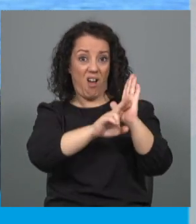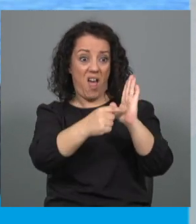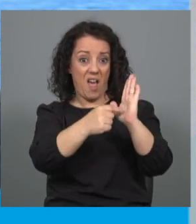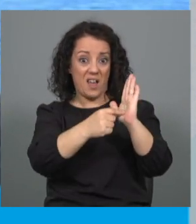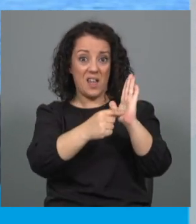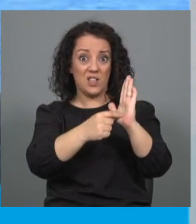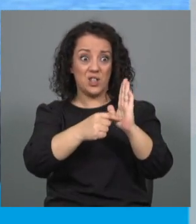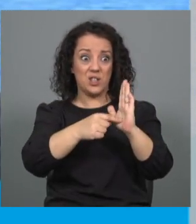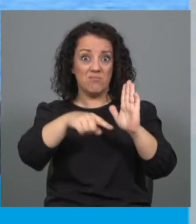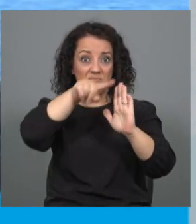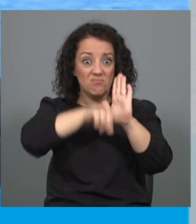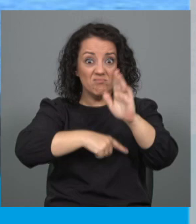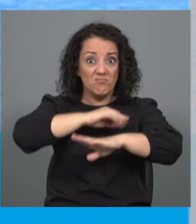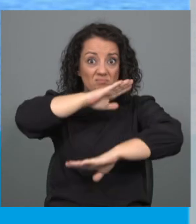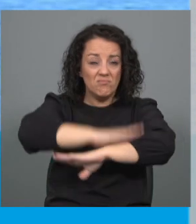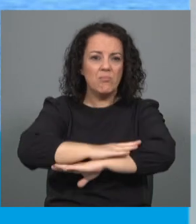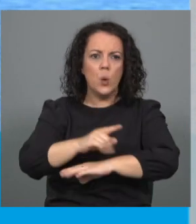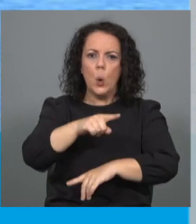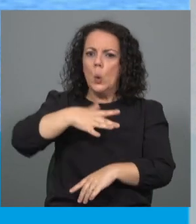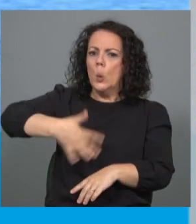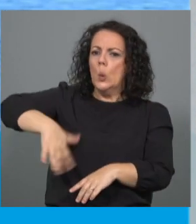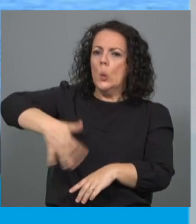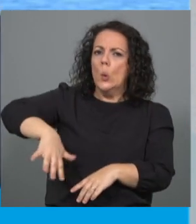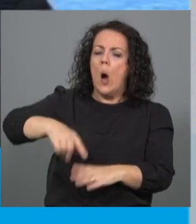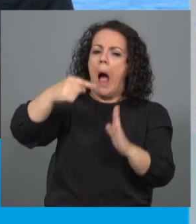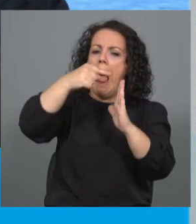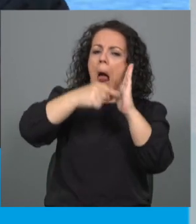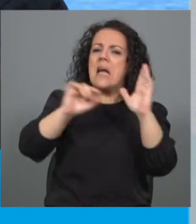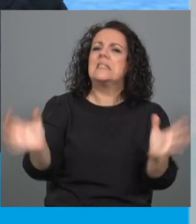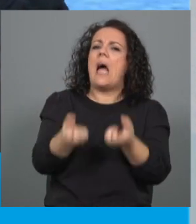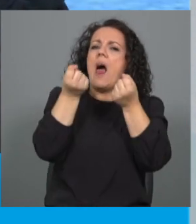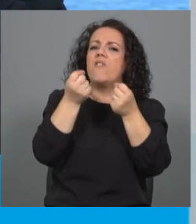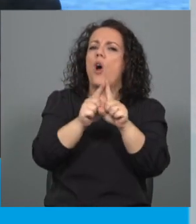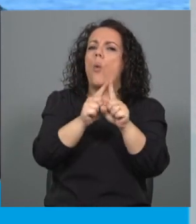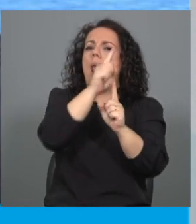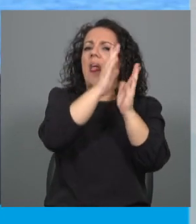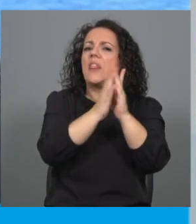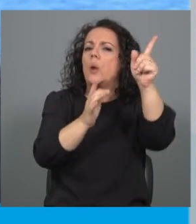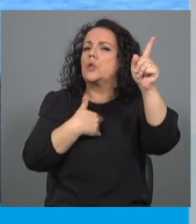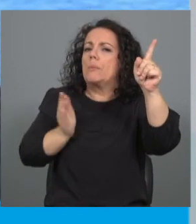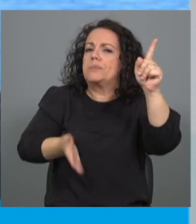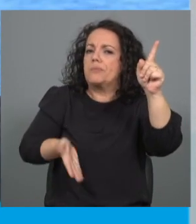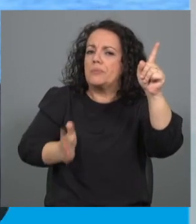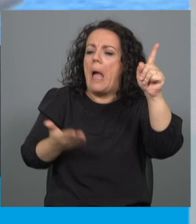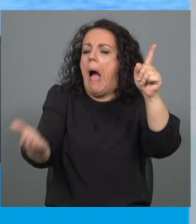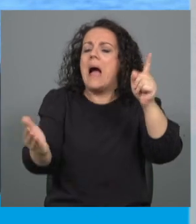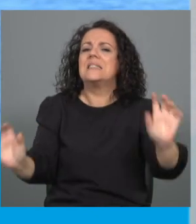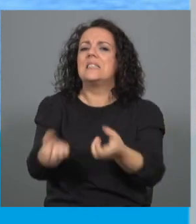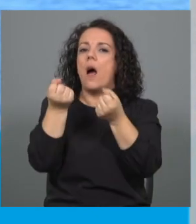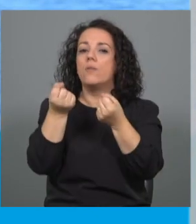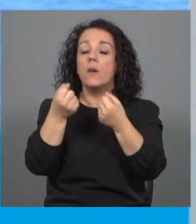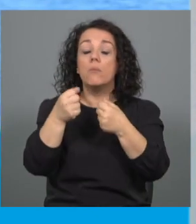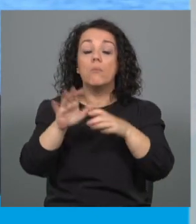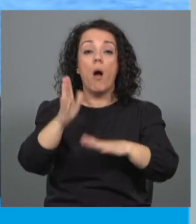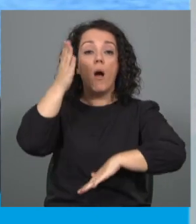diremos, exigente, que no cumprimento dessas regras encontravam a salvação, e Deus o passo não era necessário para os fariseus. Ora, e Jesus vem contrariar